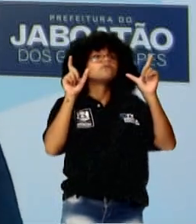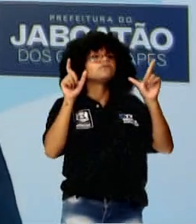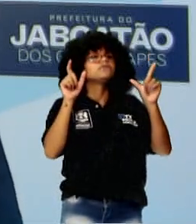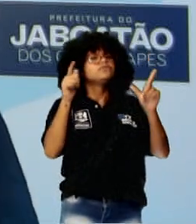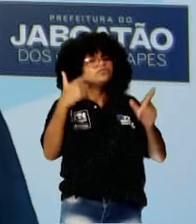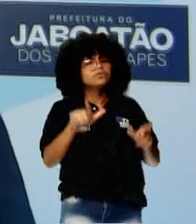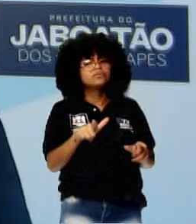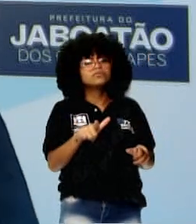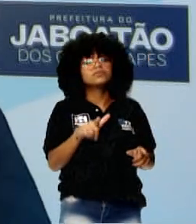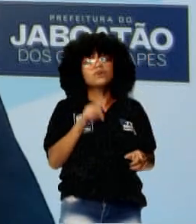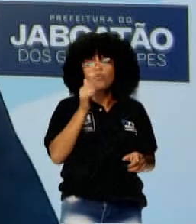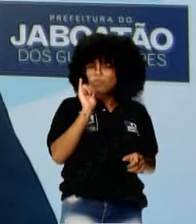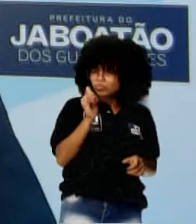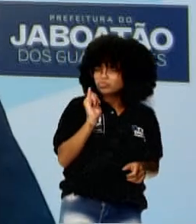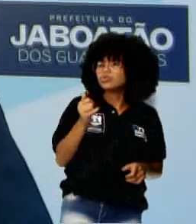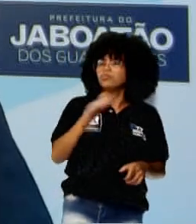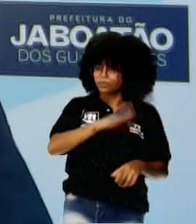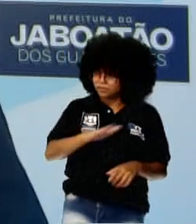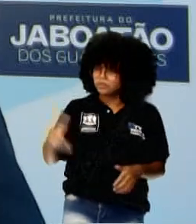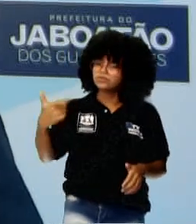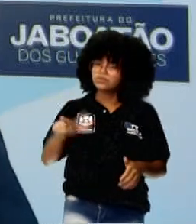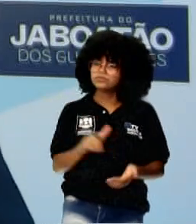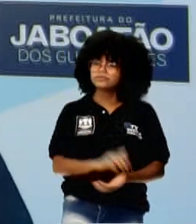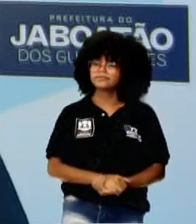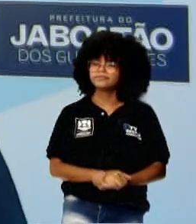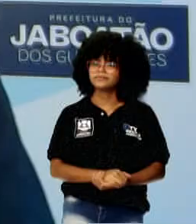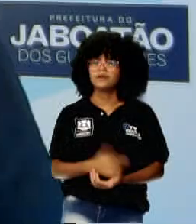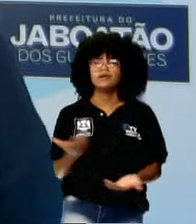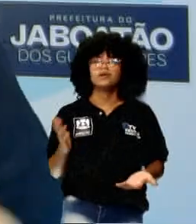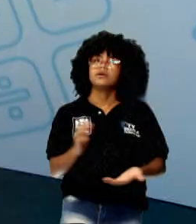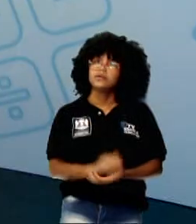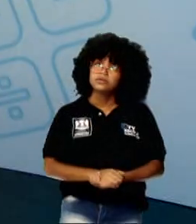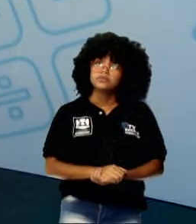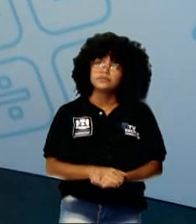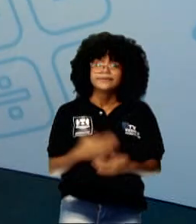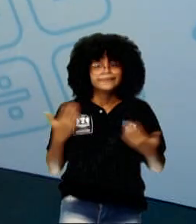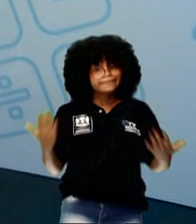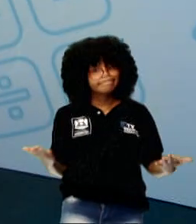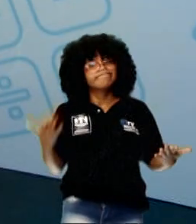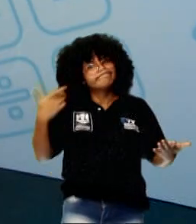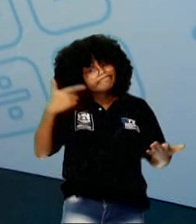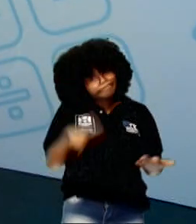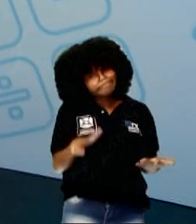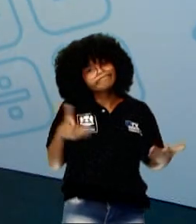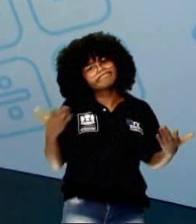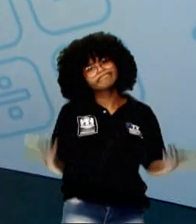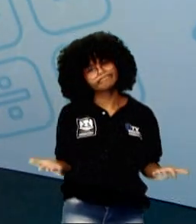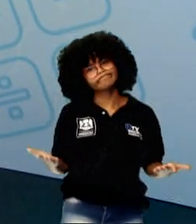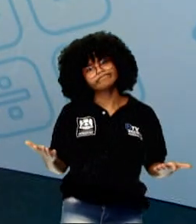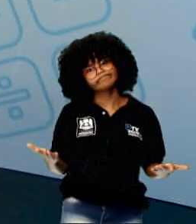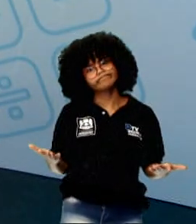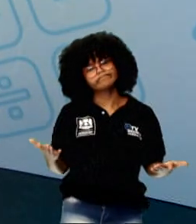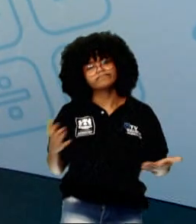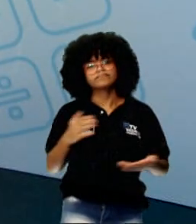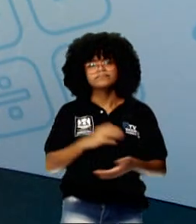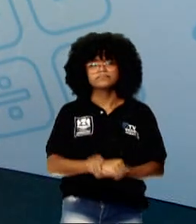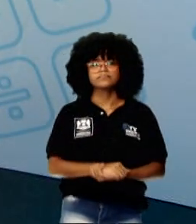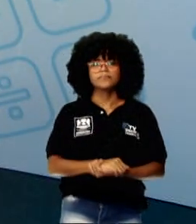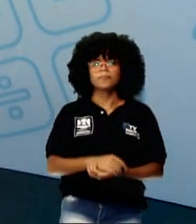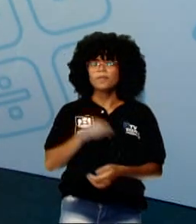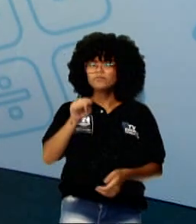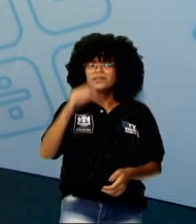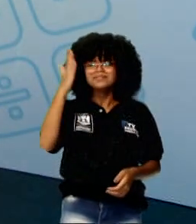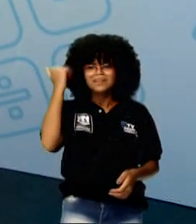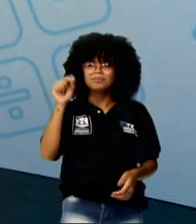os anões, ela contou o que tinha acontecido. E eles disseram: mas será possível, Branca de Neve, outra vez? Você